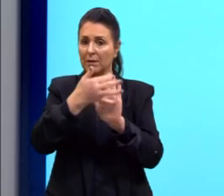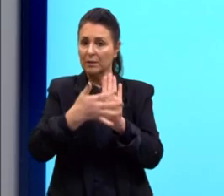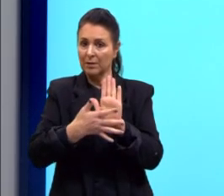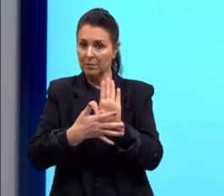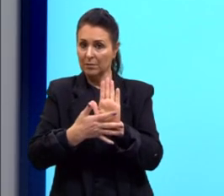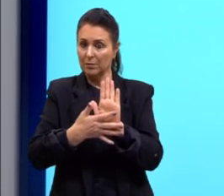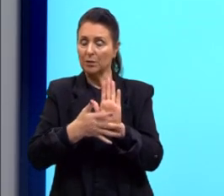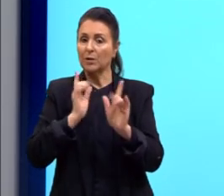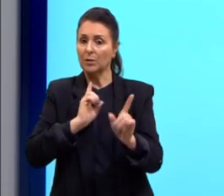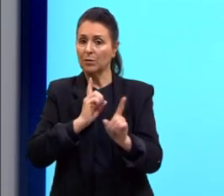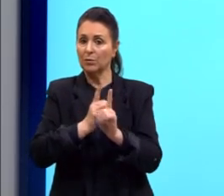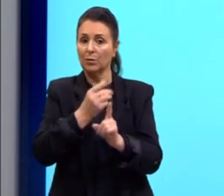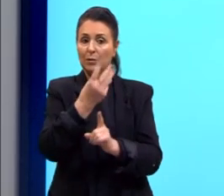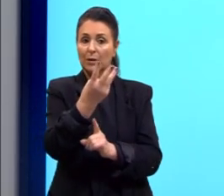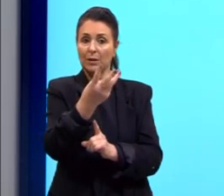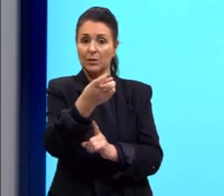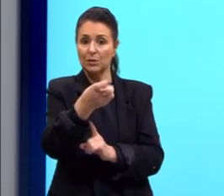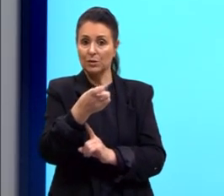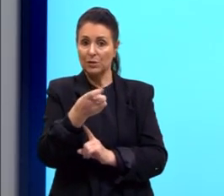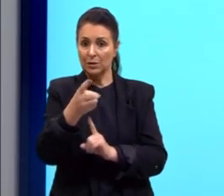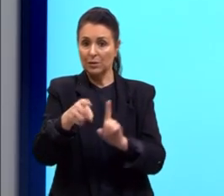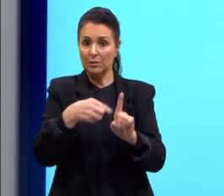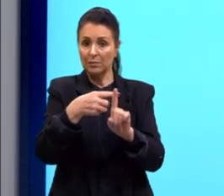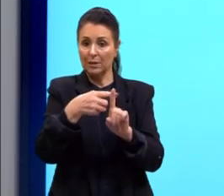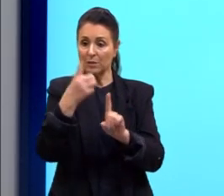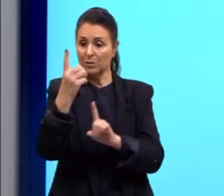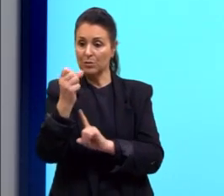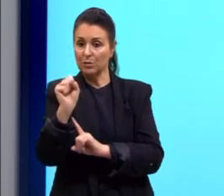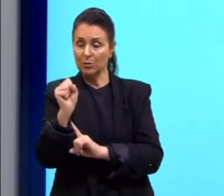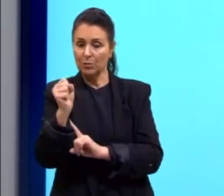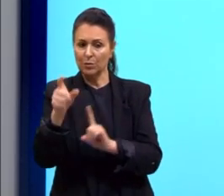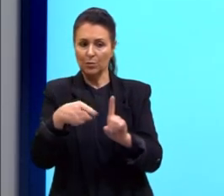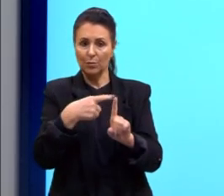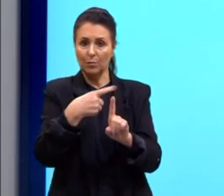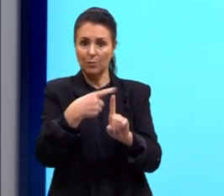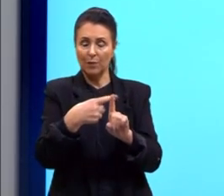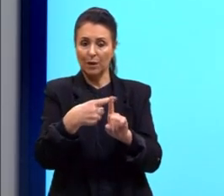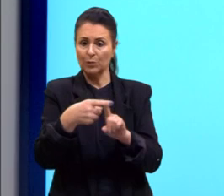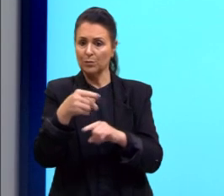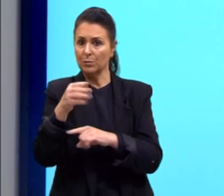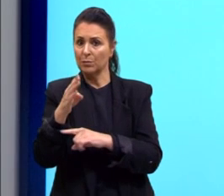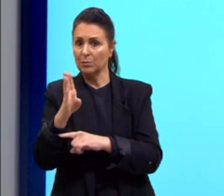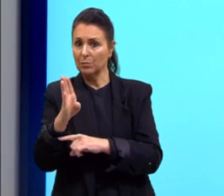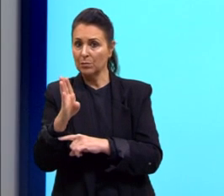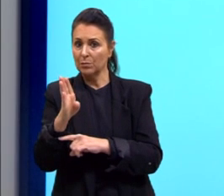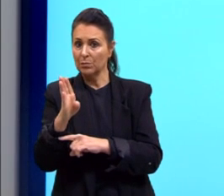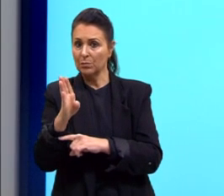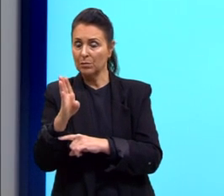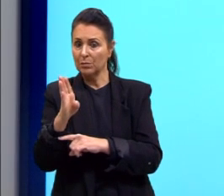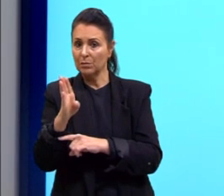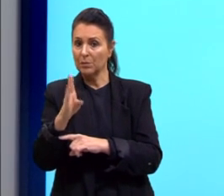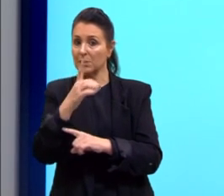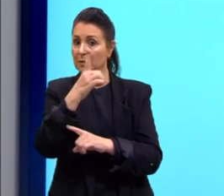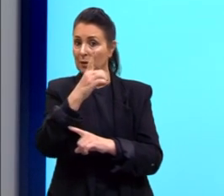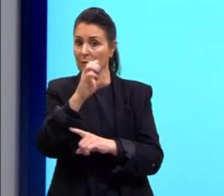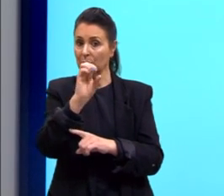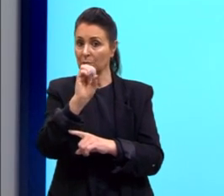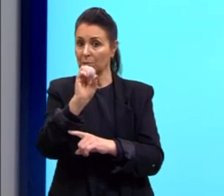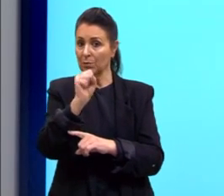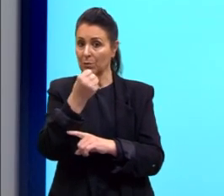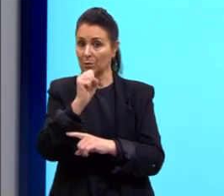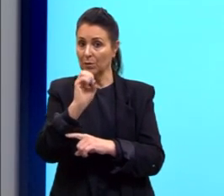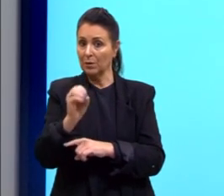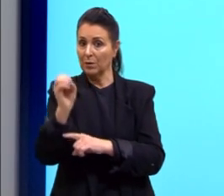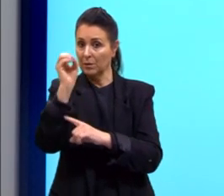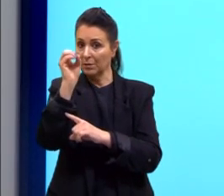nós Já terminamos 3 x + 18 mais o ângulo B resulta em 180°